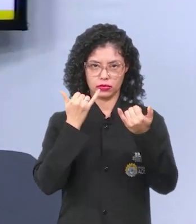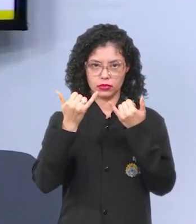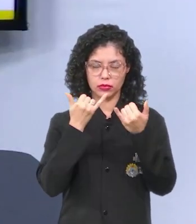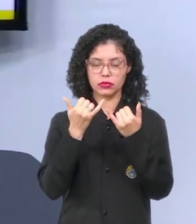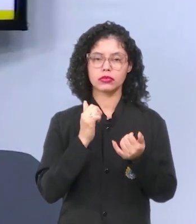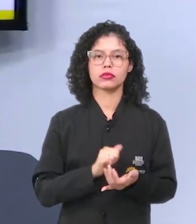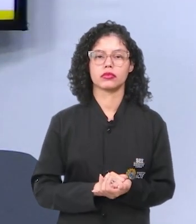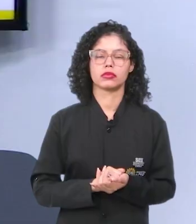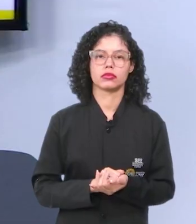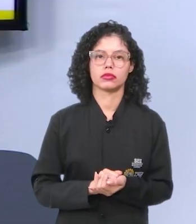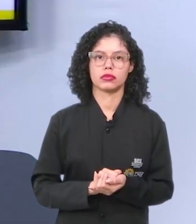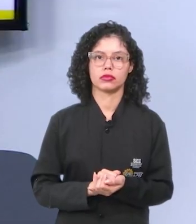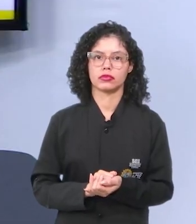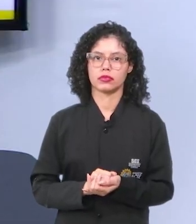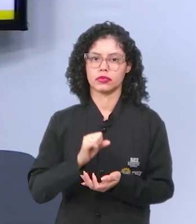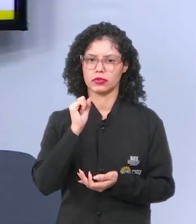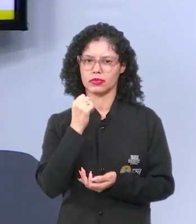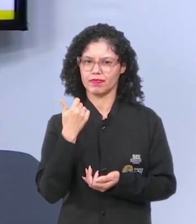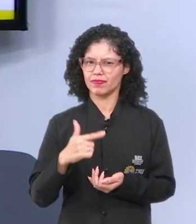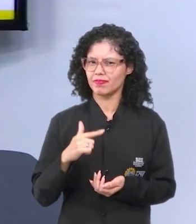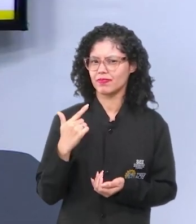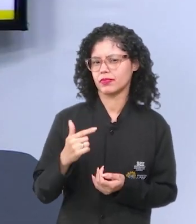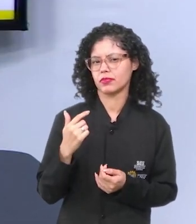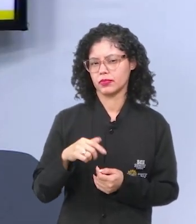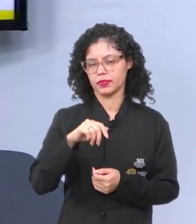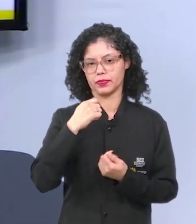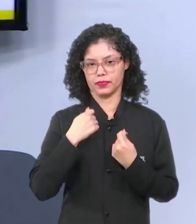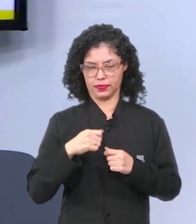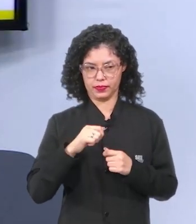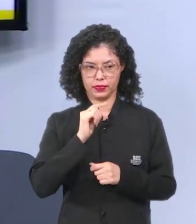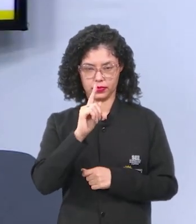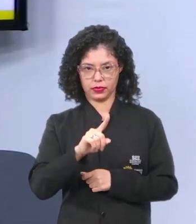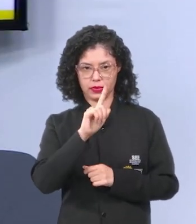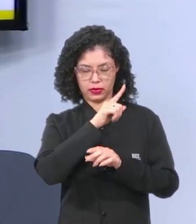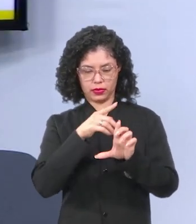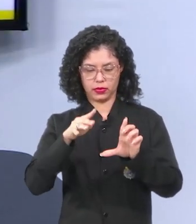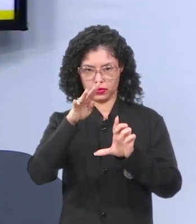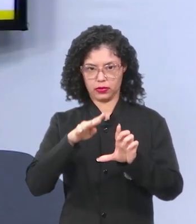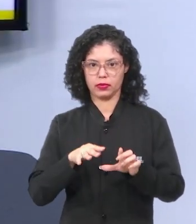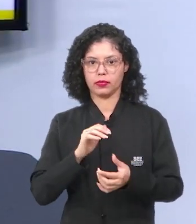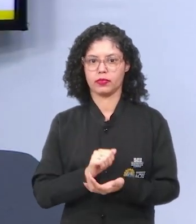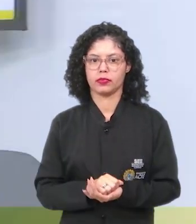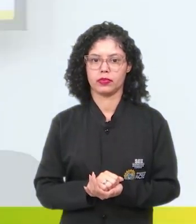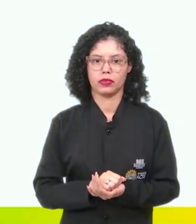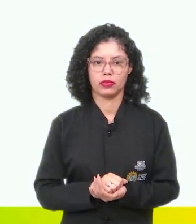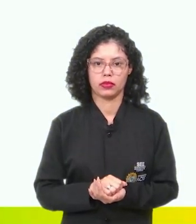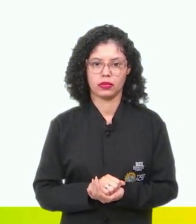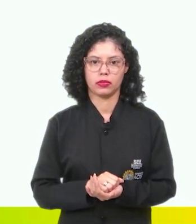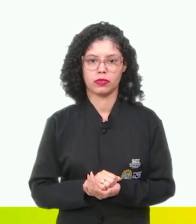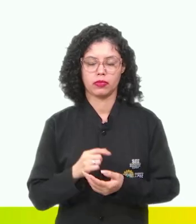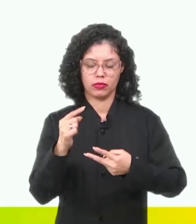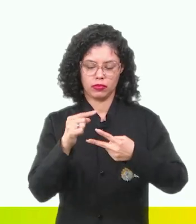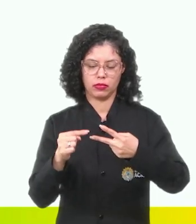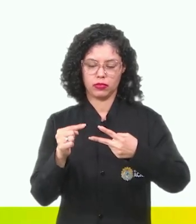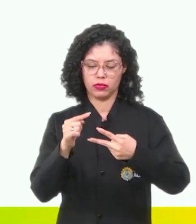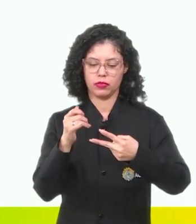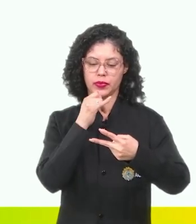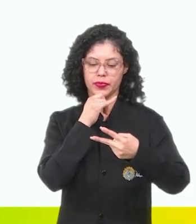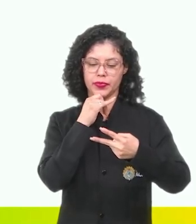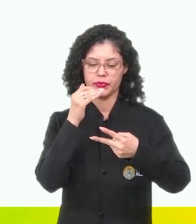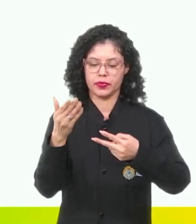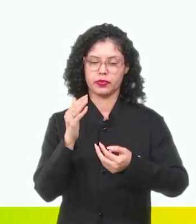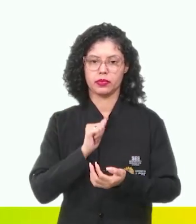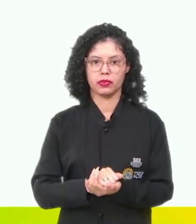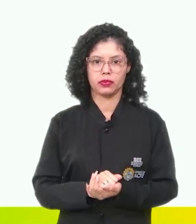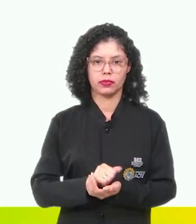aqui sem precisar daquele quadro? Lembra que, ó, trouxe até 2 quadrinhos para vocês. Eu falo